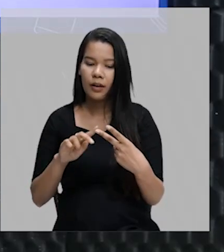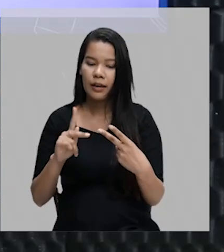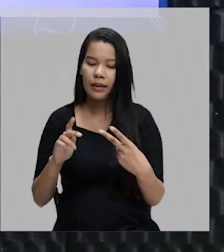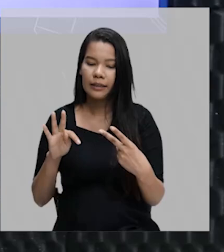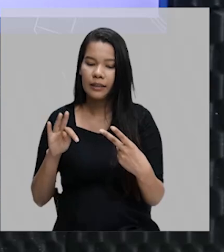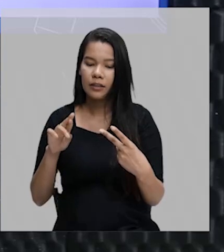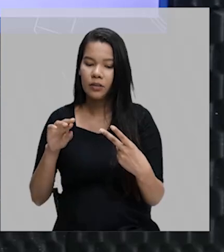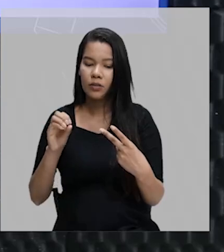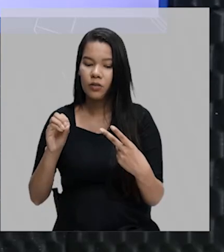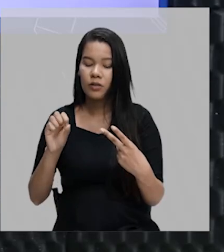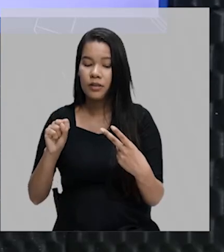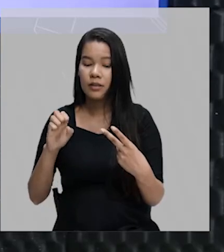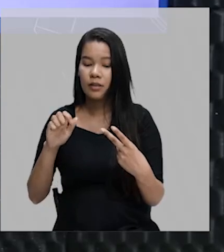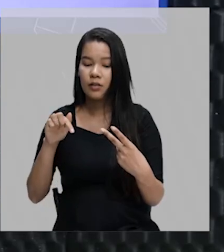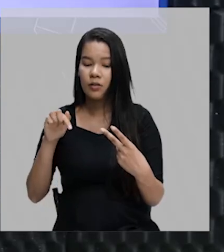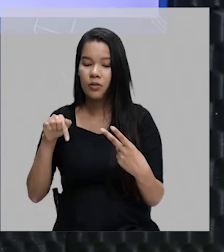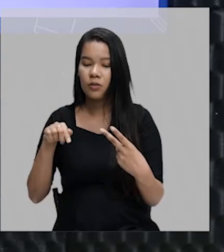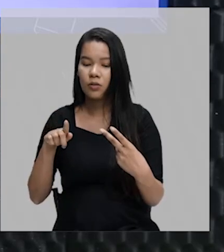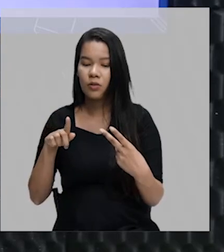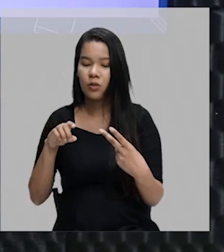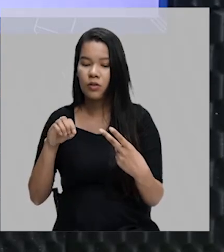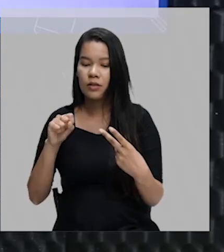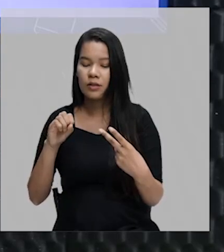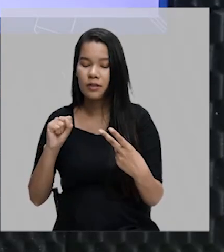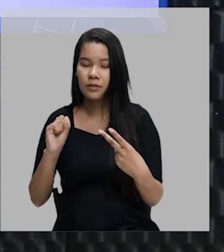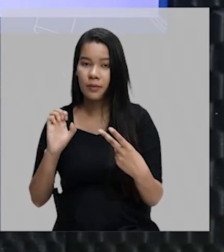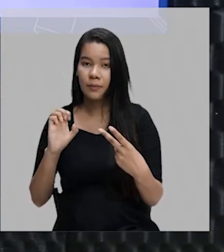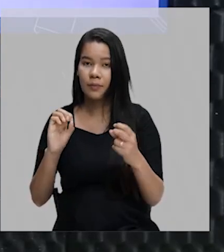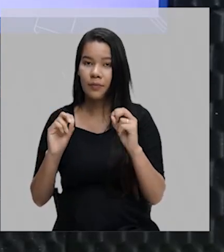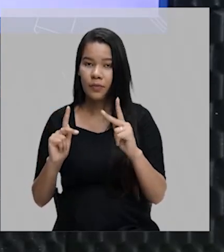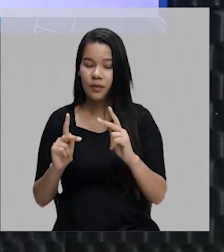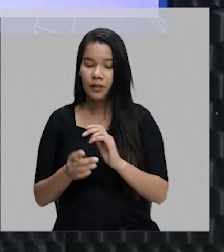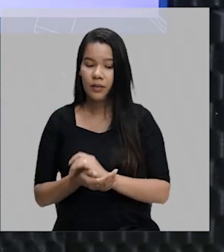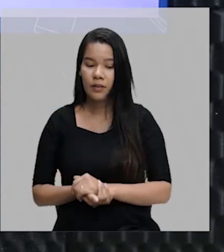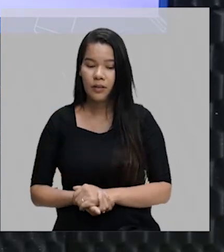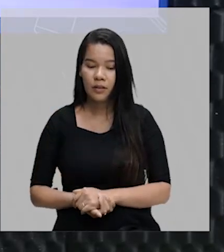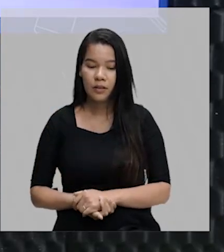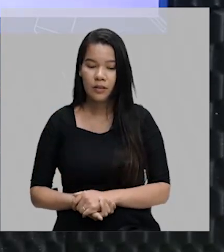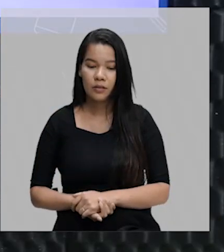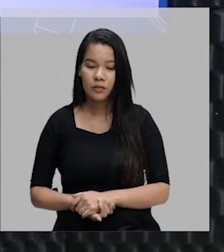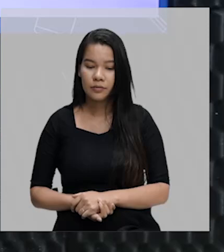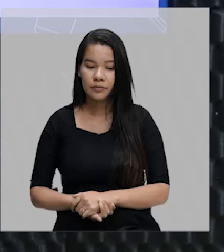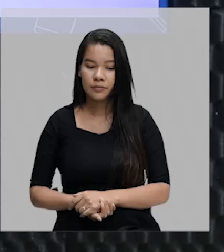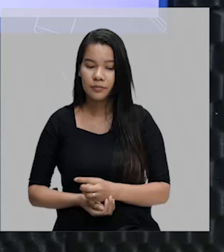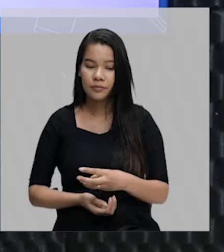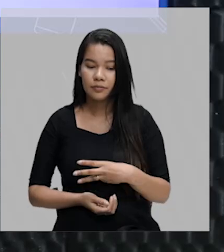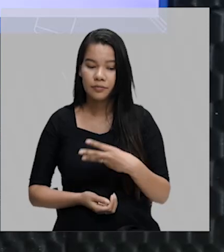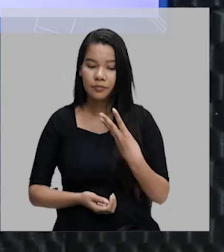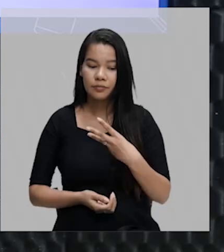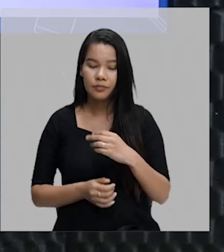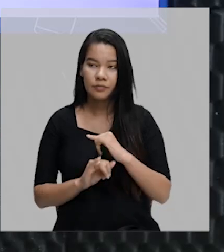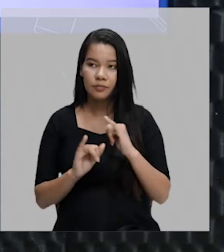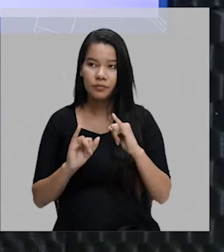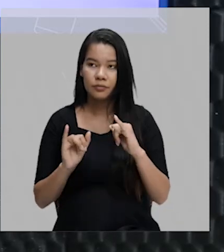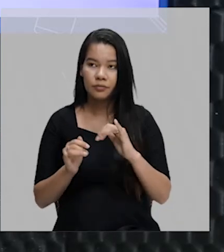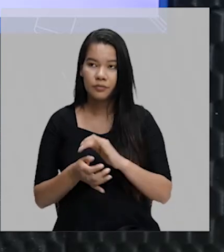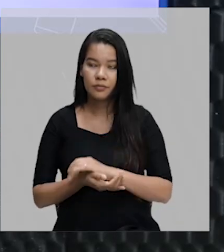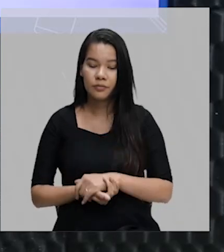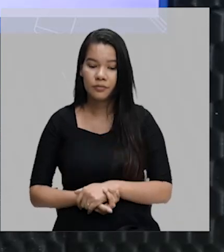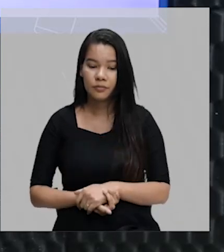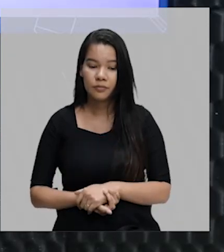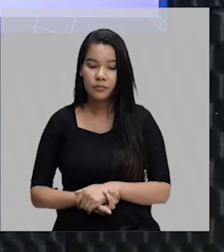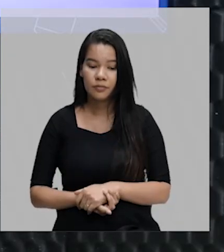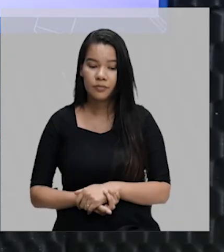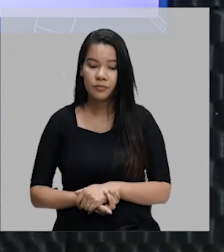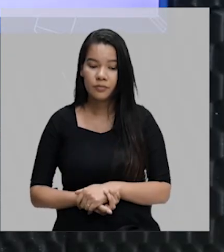os genes estarão em heterozigotos, ok? A terceira afirmativa. Pode-se